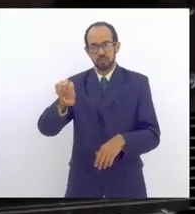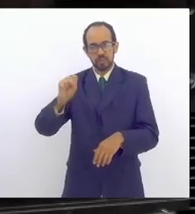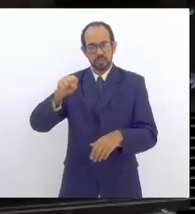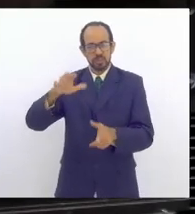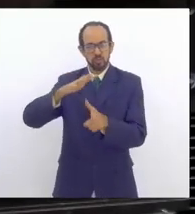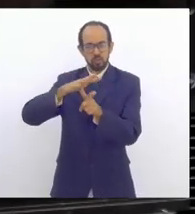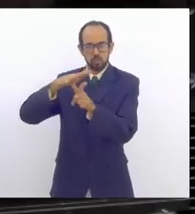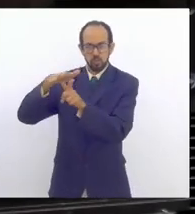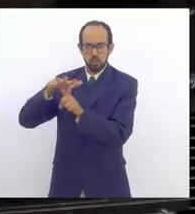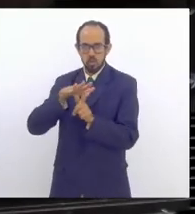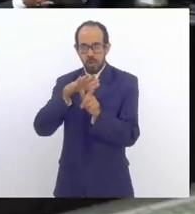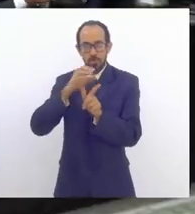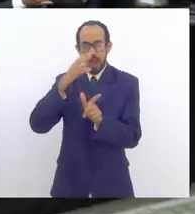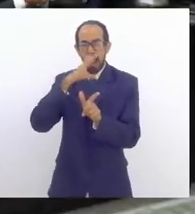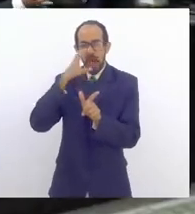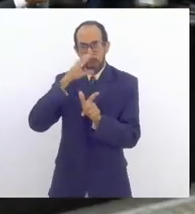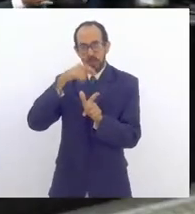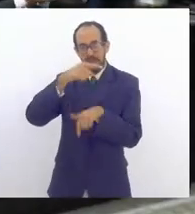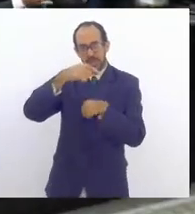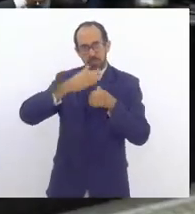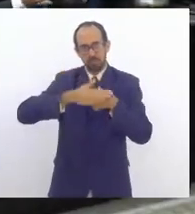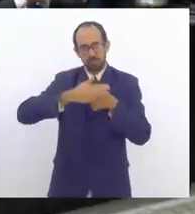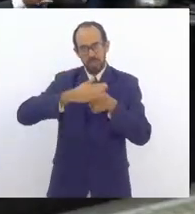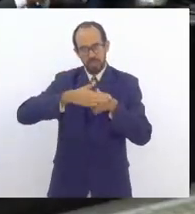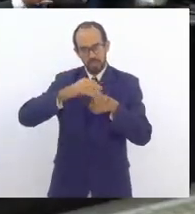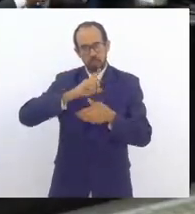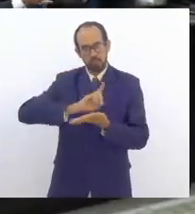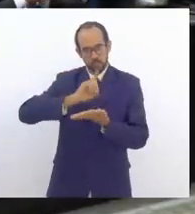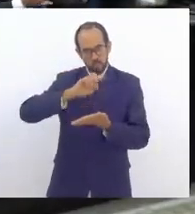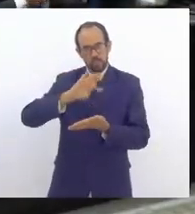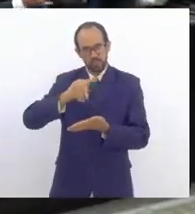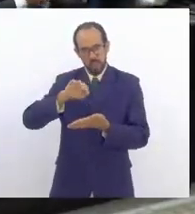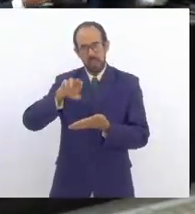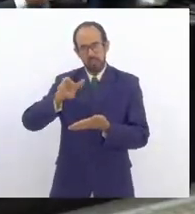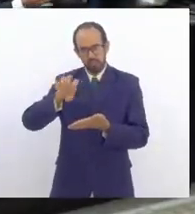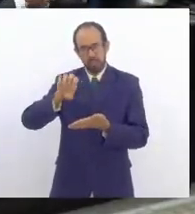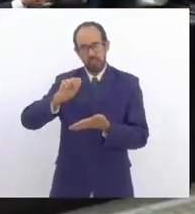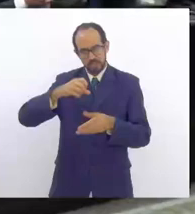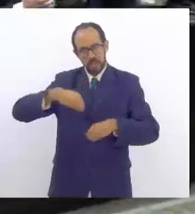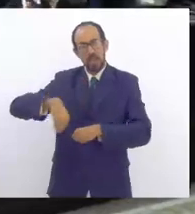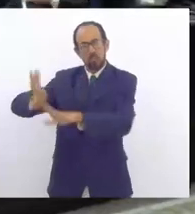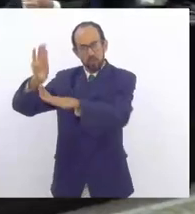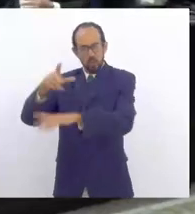que as vacinas, ele próprio pilotou, para que as vacinas chegassem.